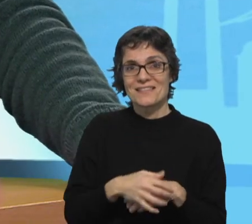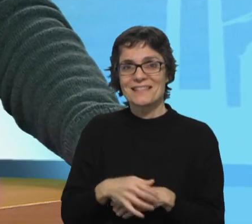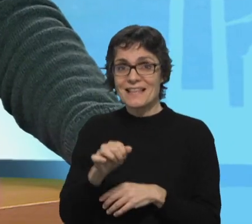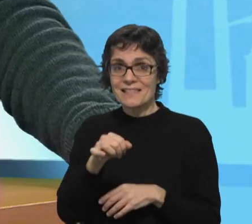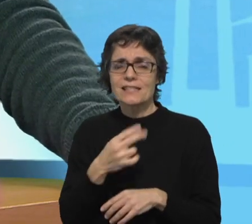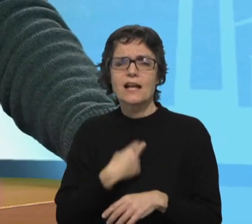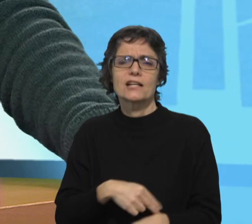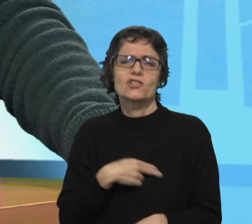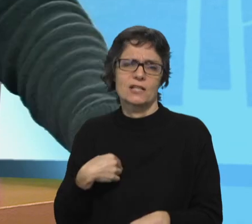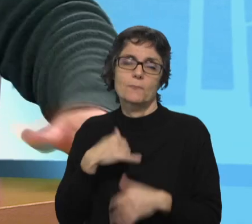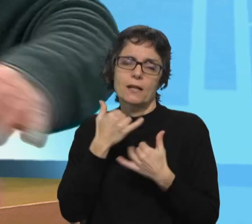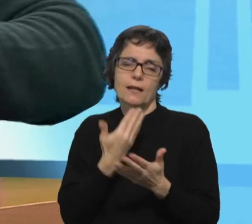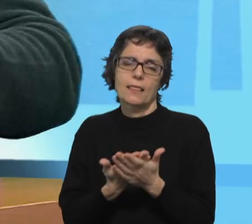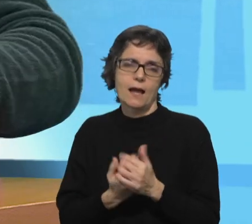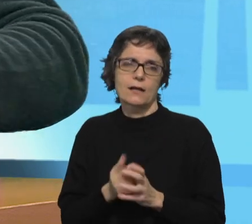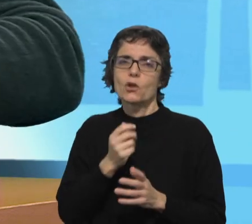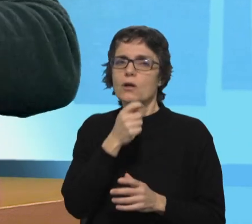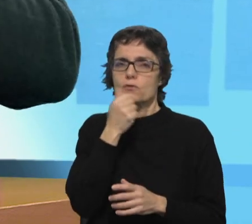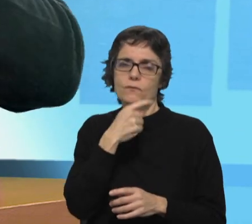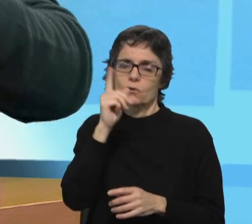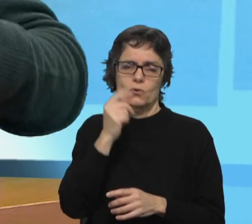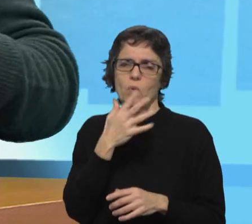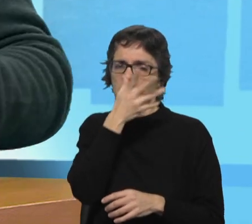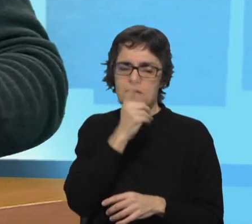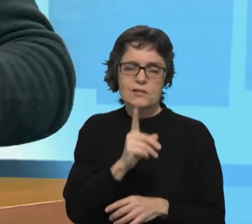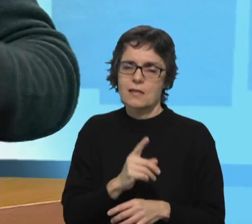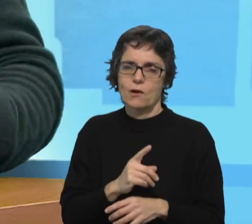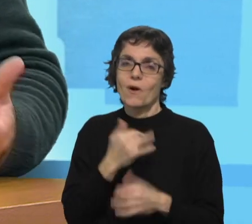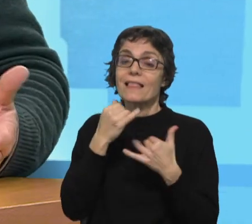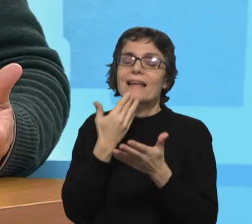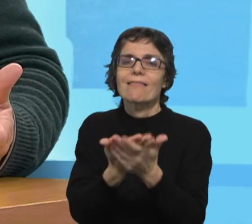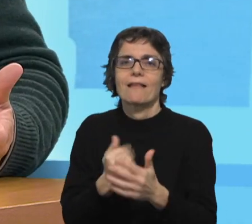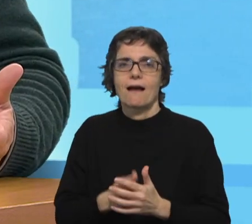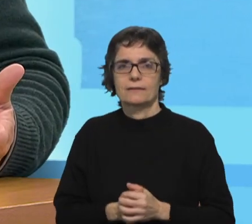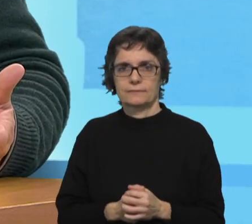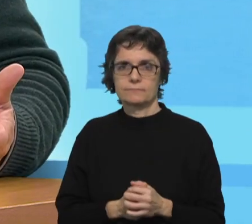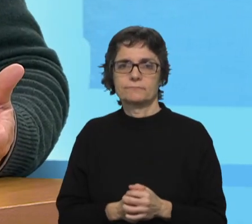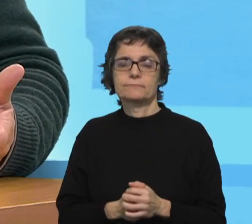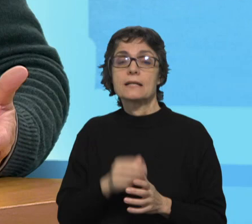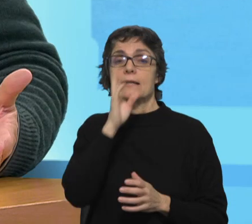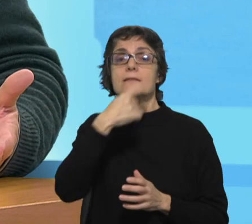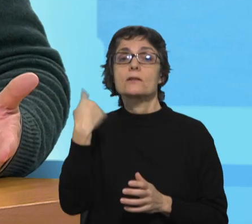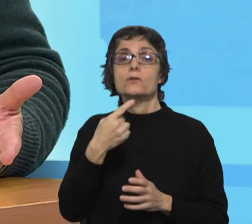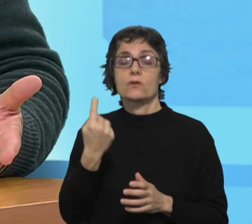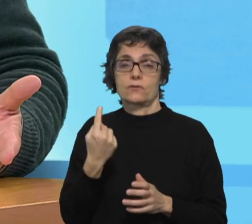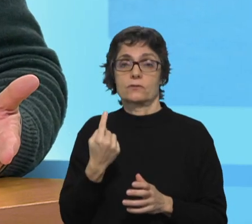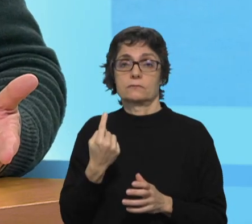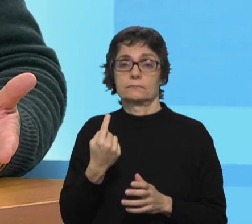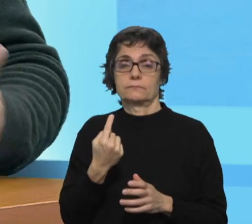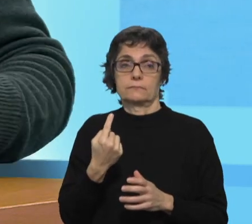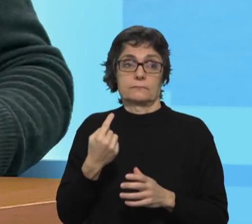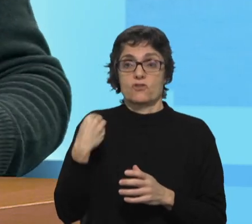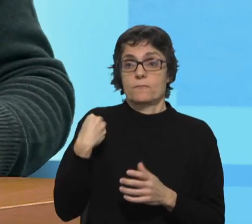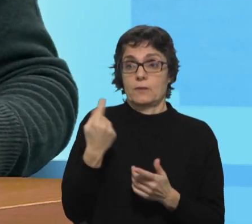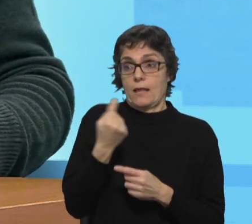religião de alegria e não de sofrimentos e tristezas. Se nós somos chamados a assumir algum sofrimento, algum